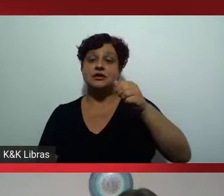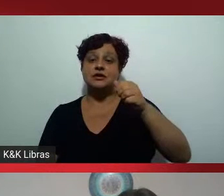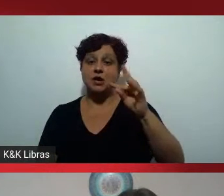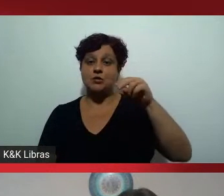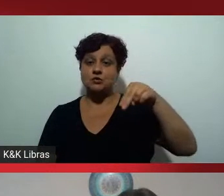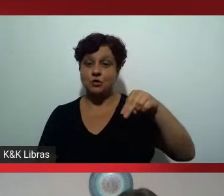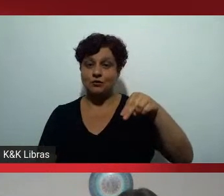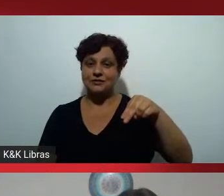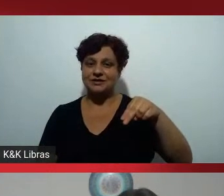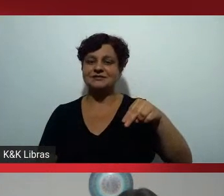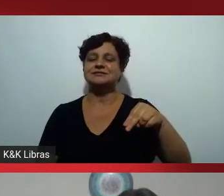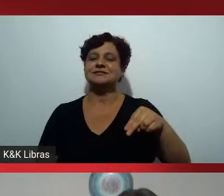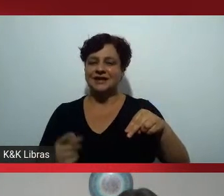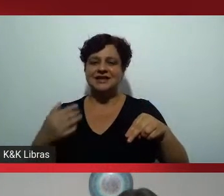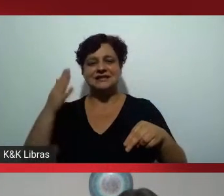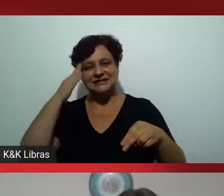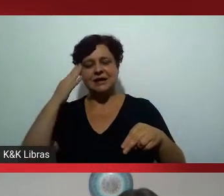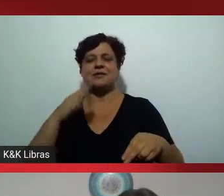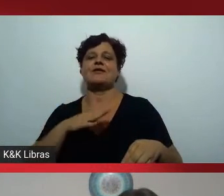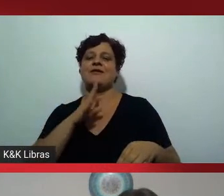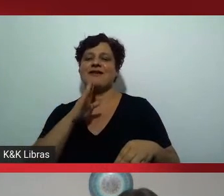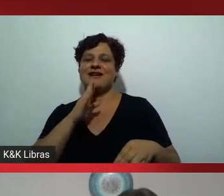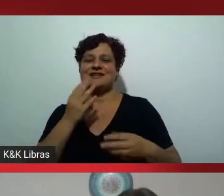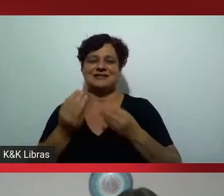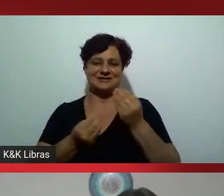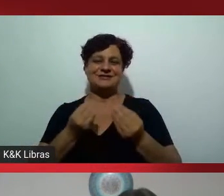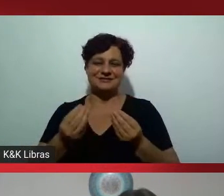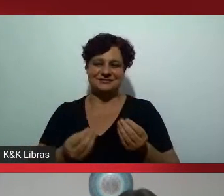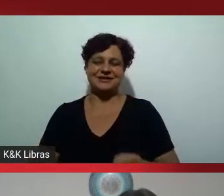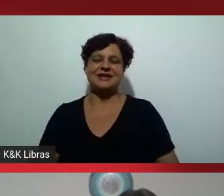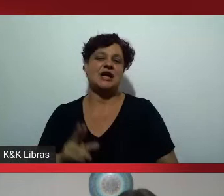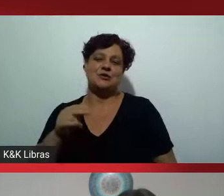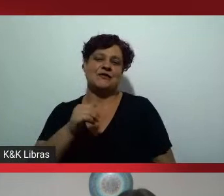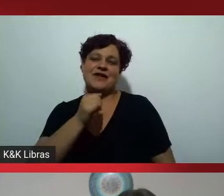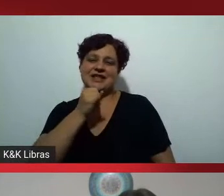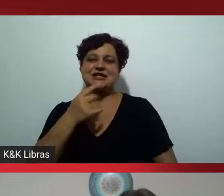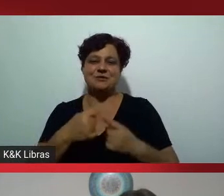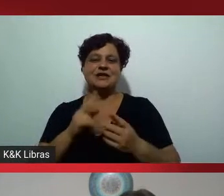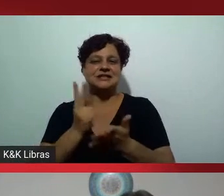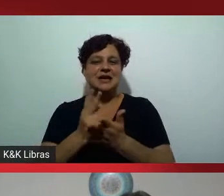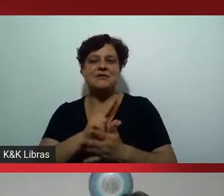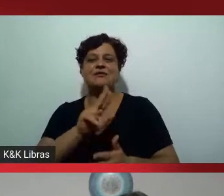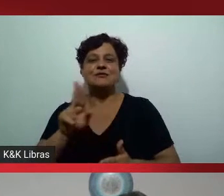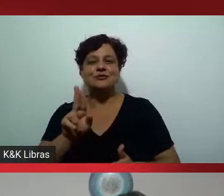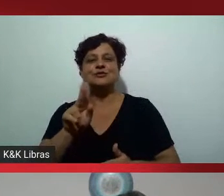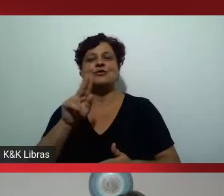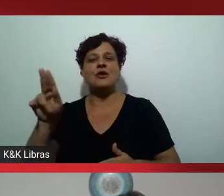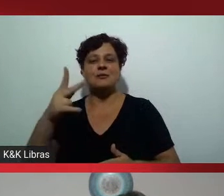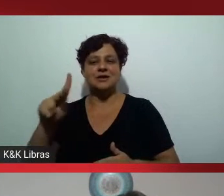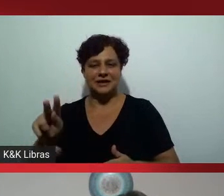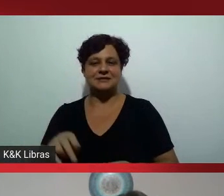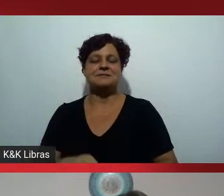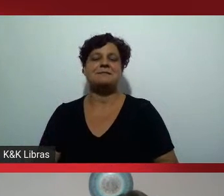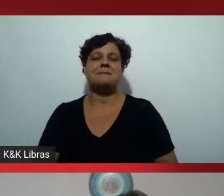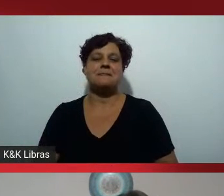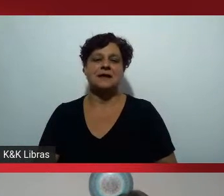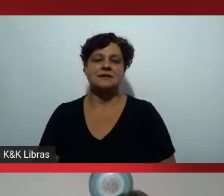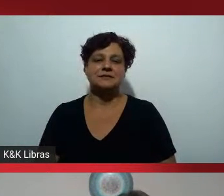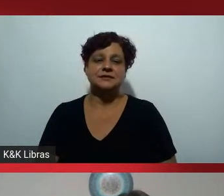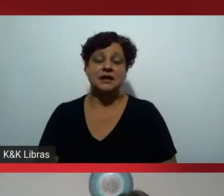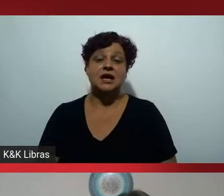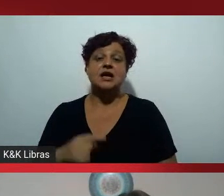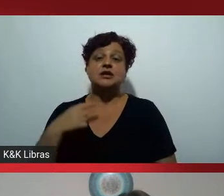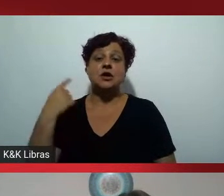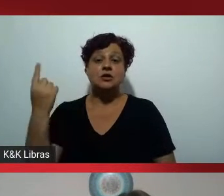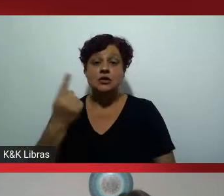Hamilton Moyes aqui ele vai ficar triste comigo porque ele que fez a ponte para eu ser convidado a fazer parte do painel com vocês que é o seguinte nós estamos no mesmo